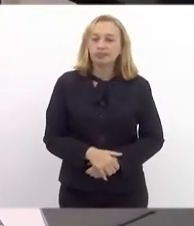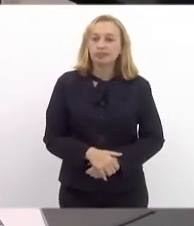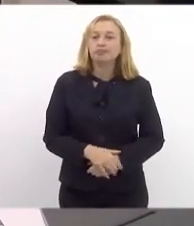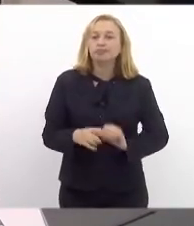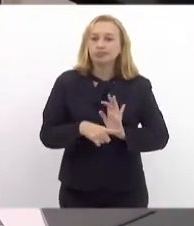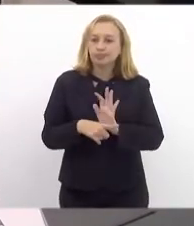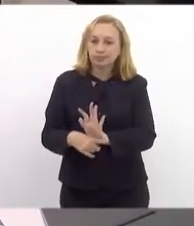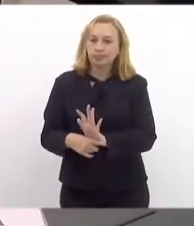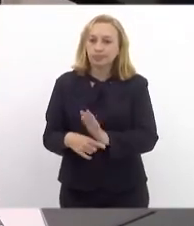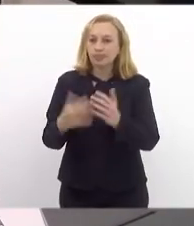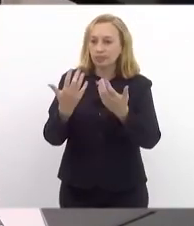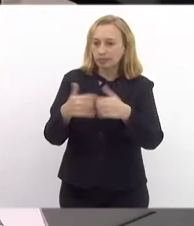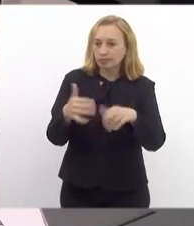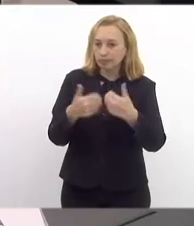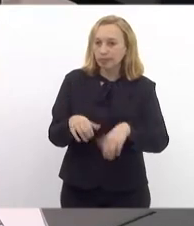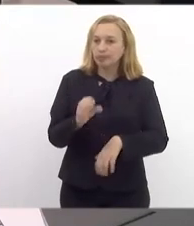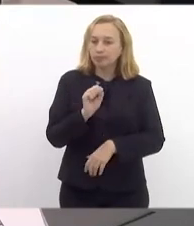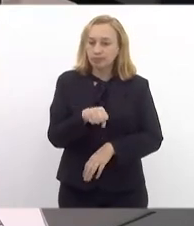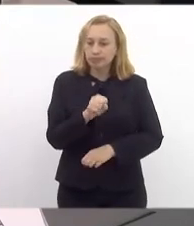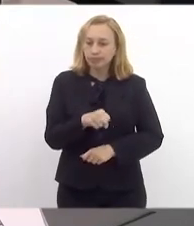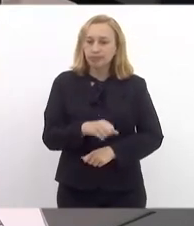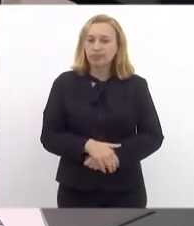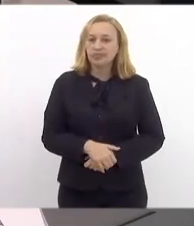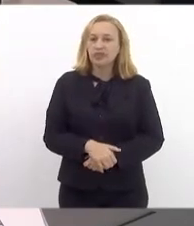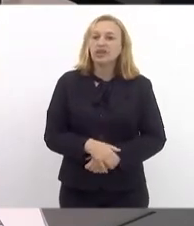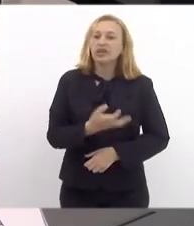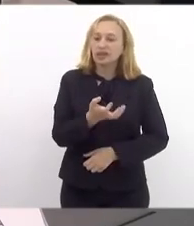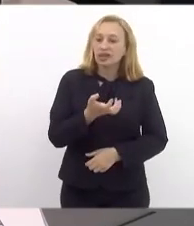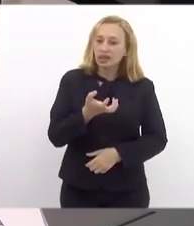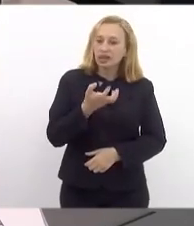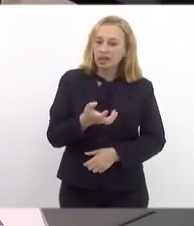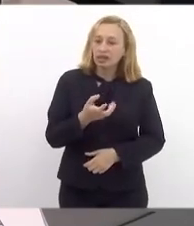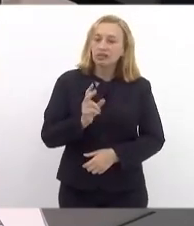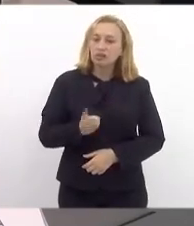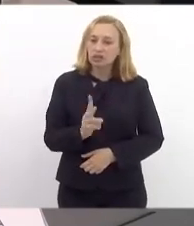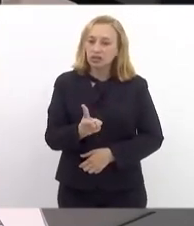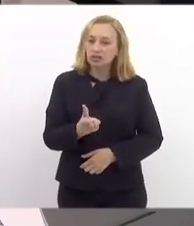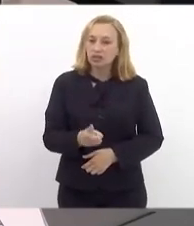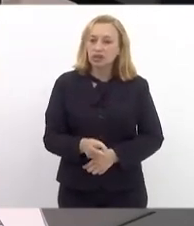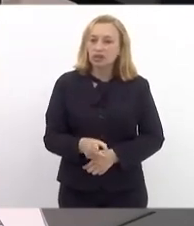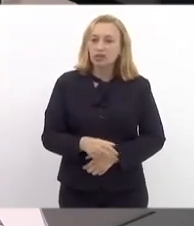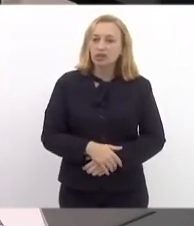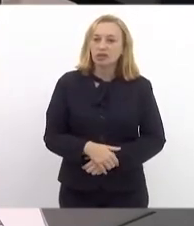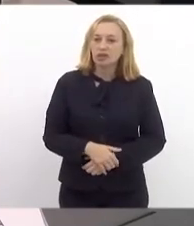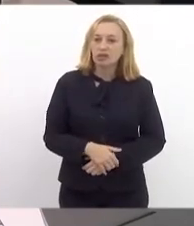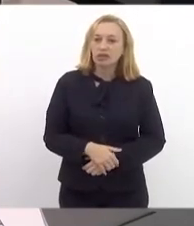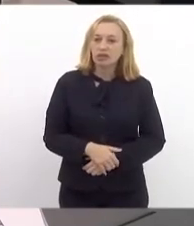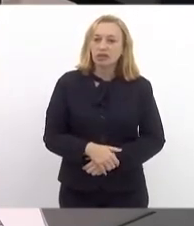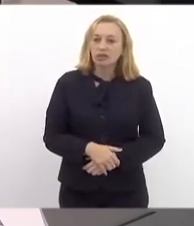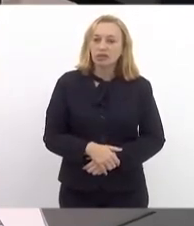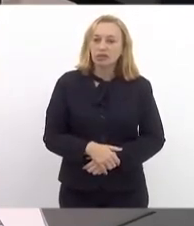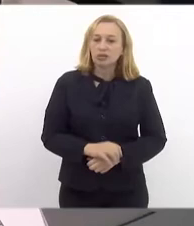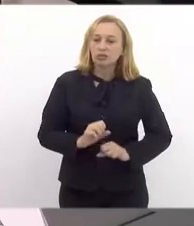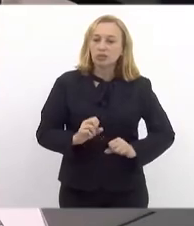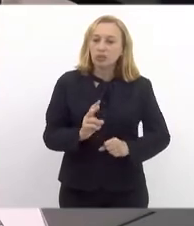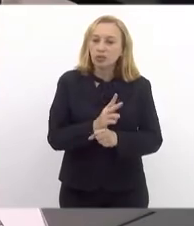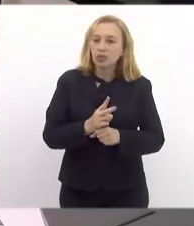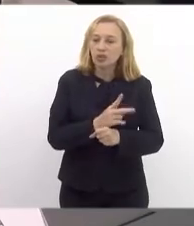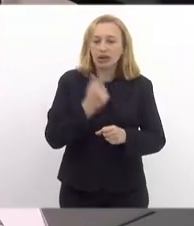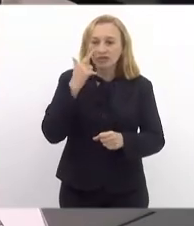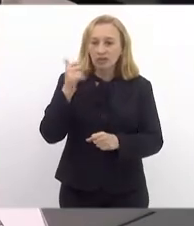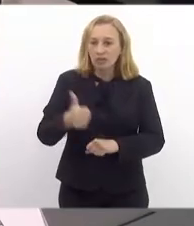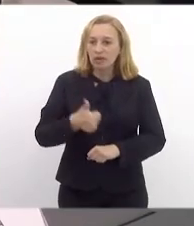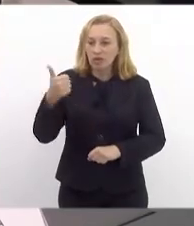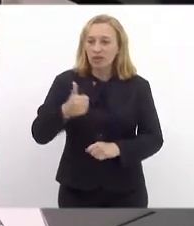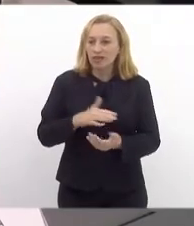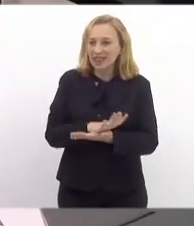ajudar Petrópolis nós queremos Sempre buscar aperfeiçoar porque nada nada